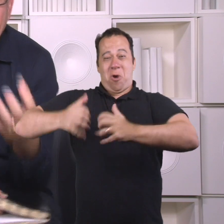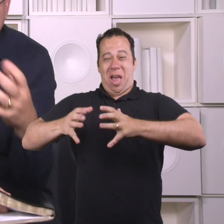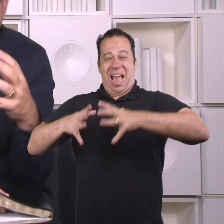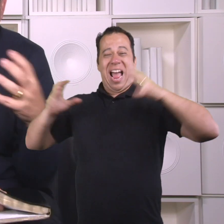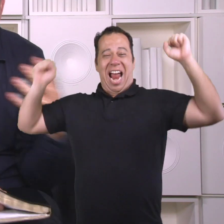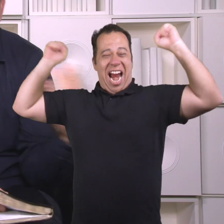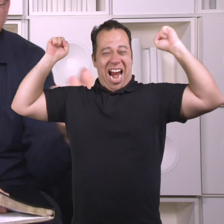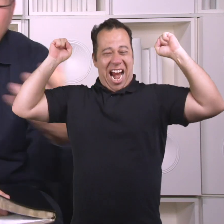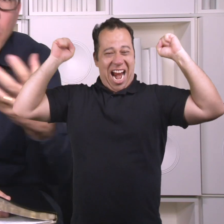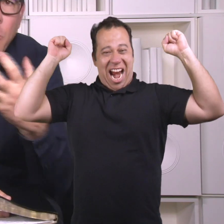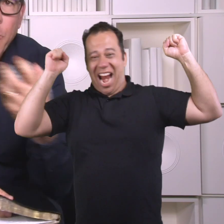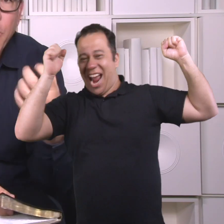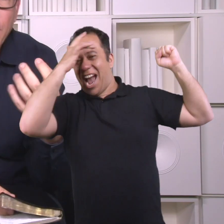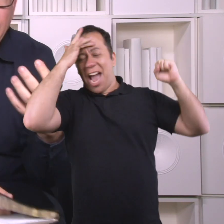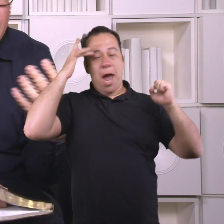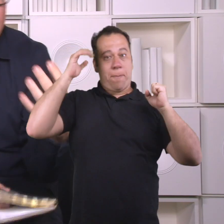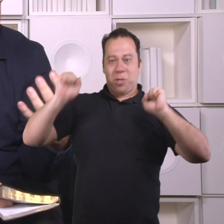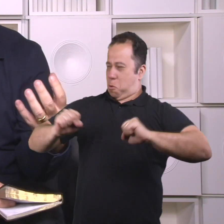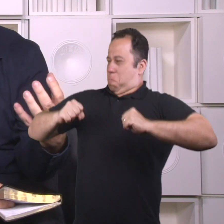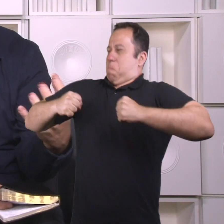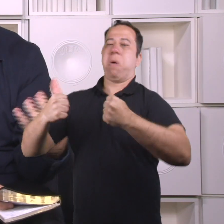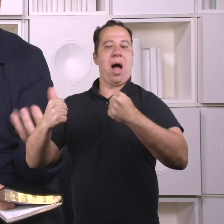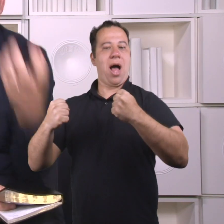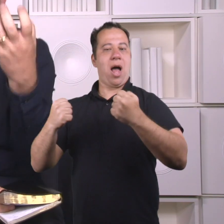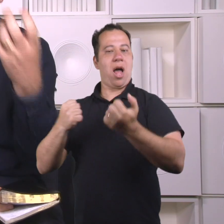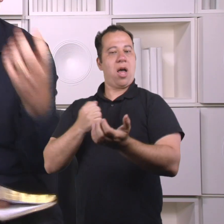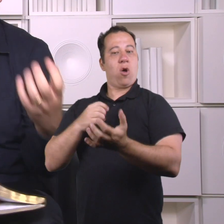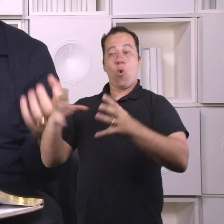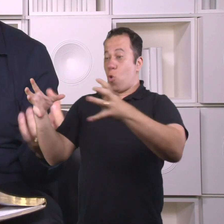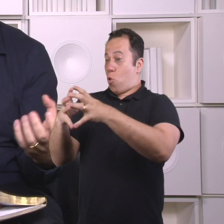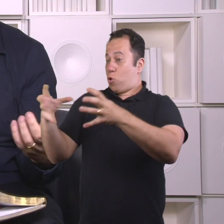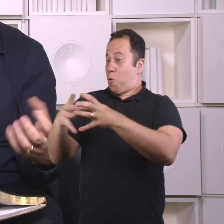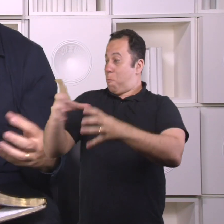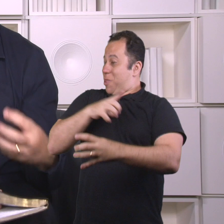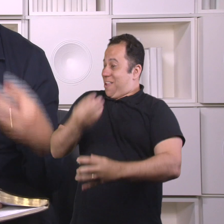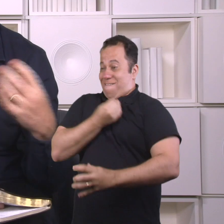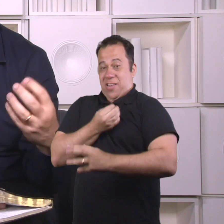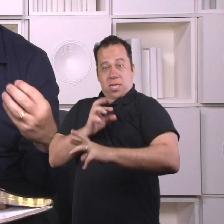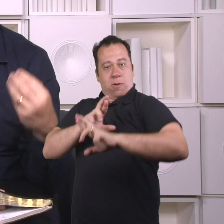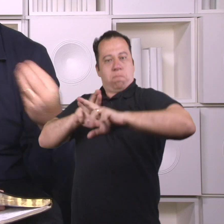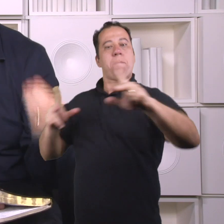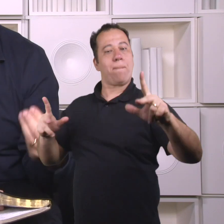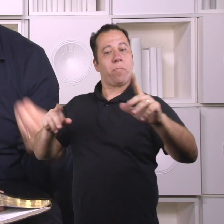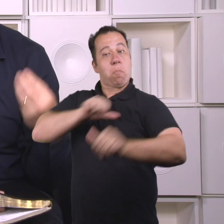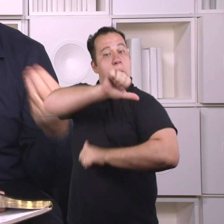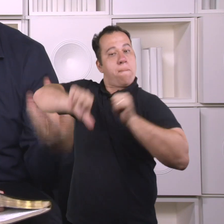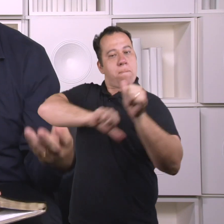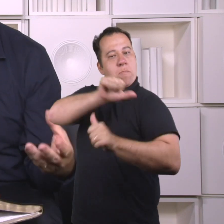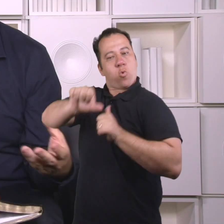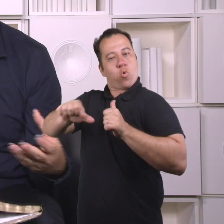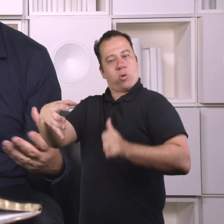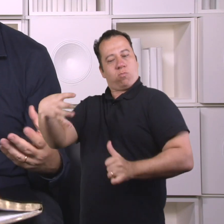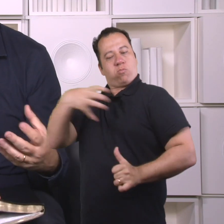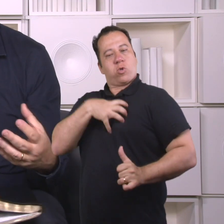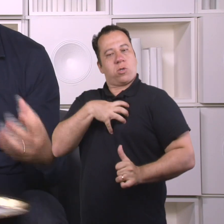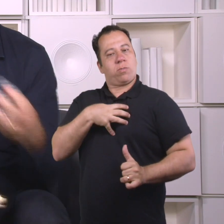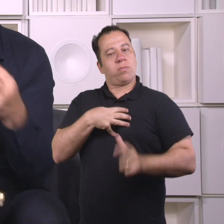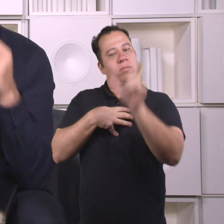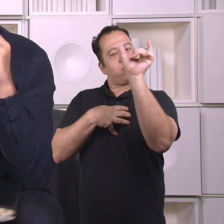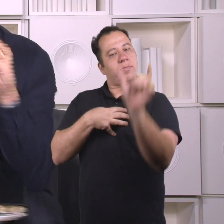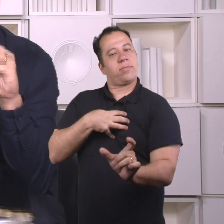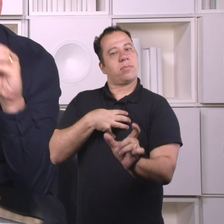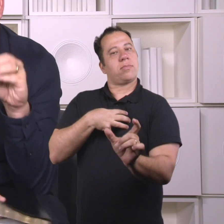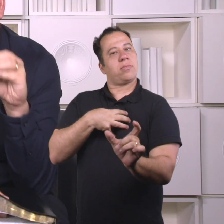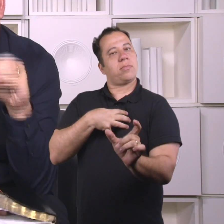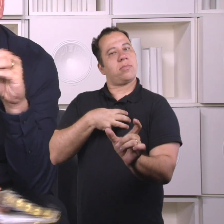Então, esse grupo ganha vida própria, altera o comportamento, o sentimento, porque